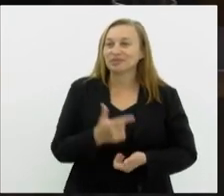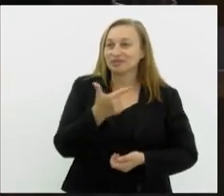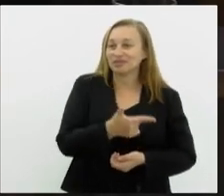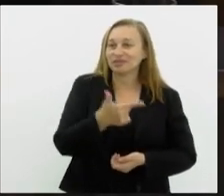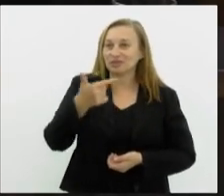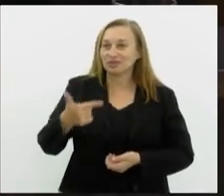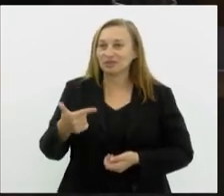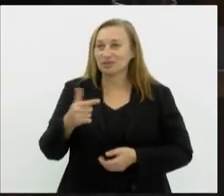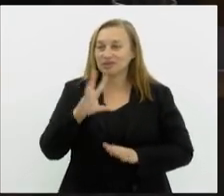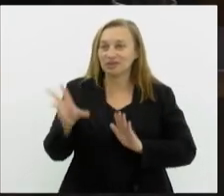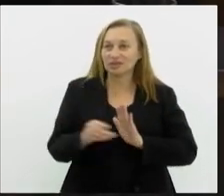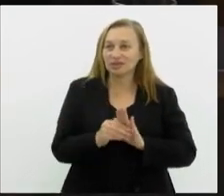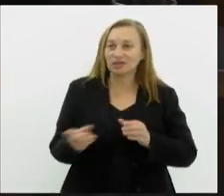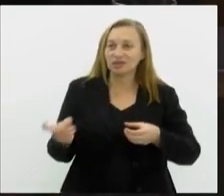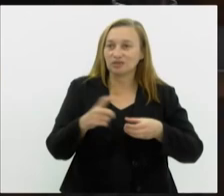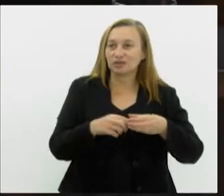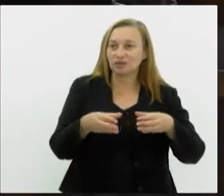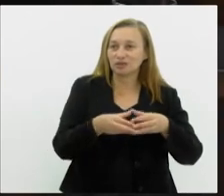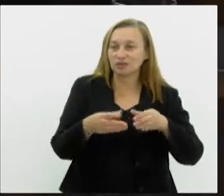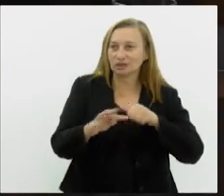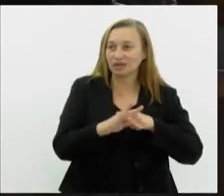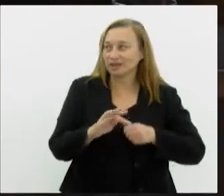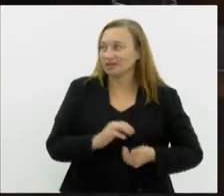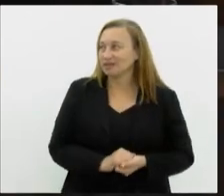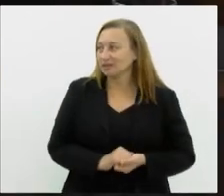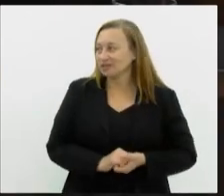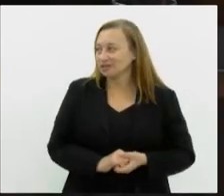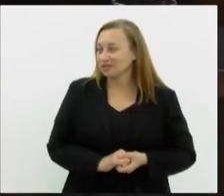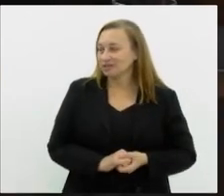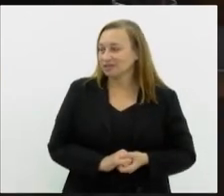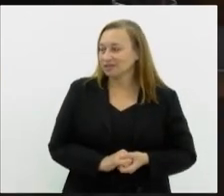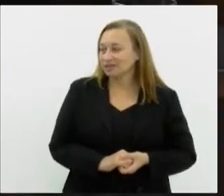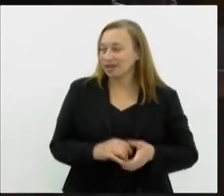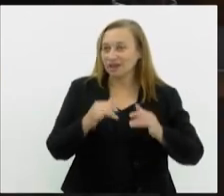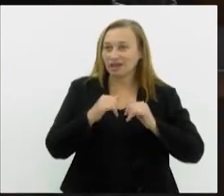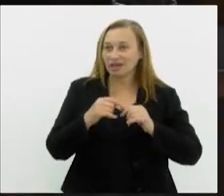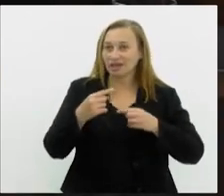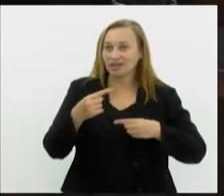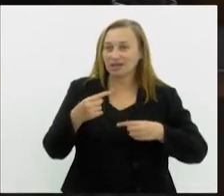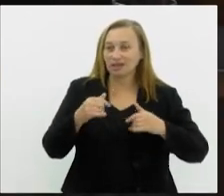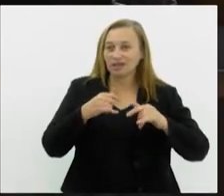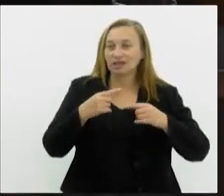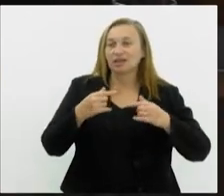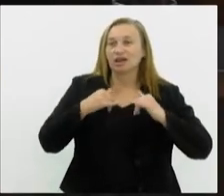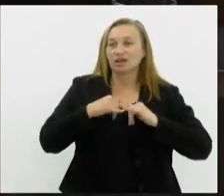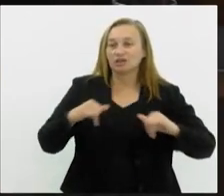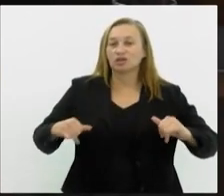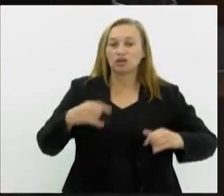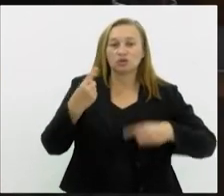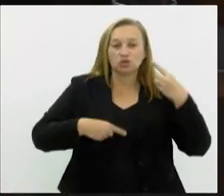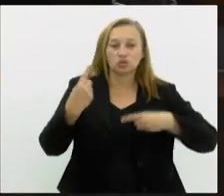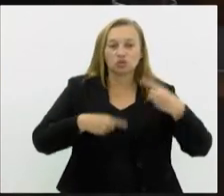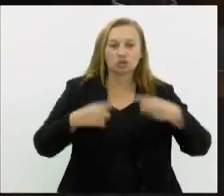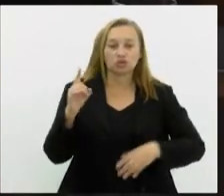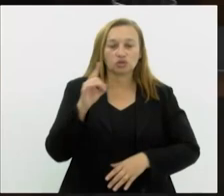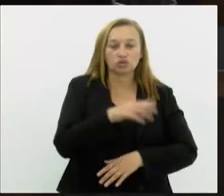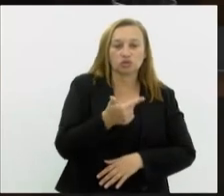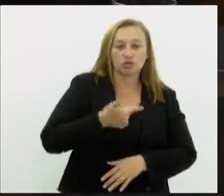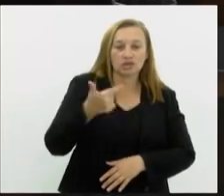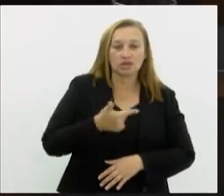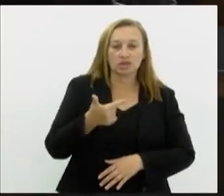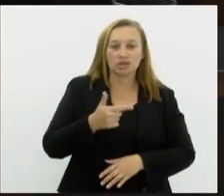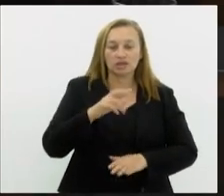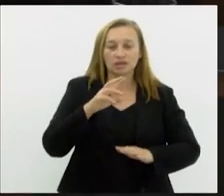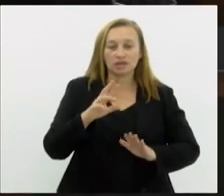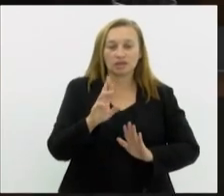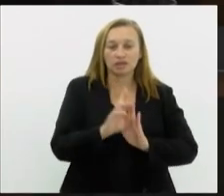22 emendas e retorna às comissões. Anuncio em tramitação ordinária, em segunda discussão, redação do